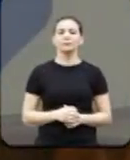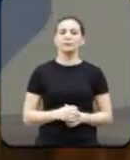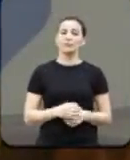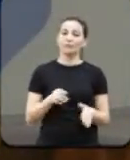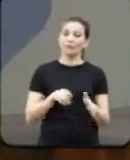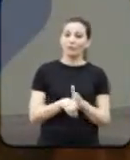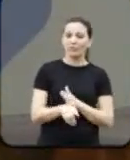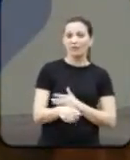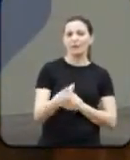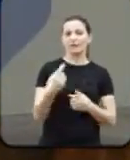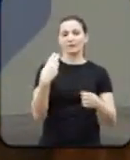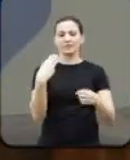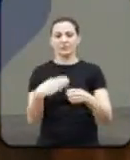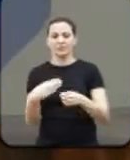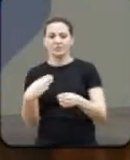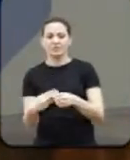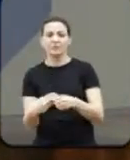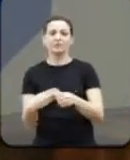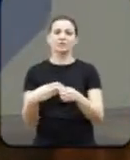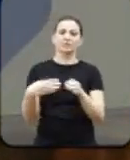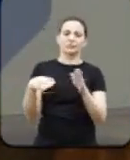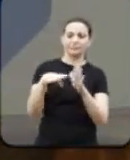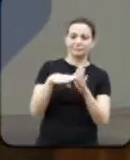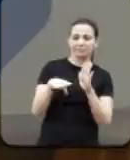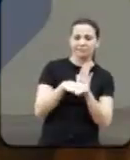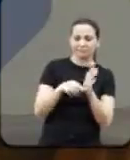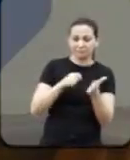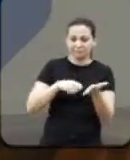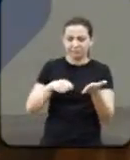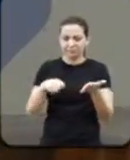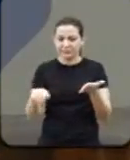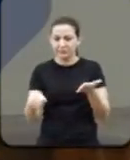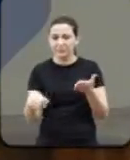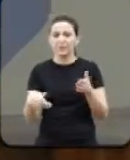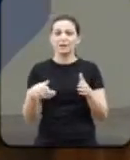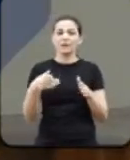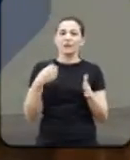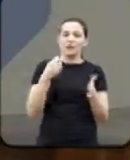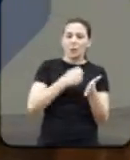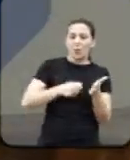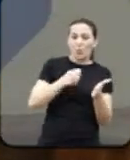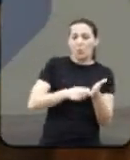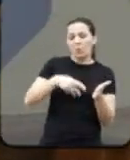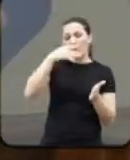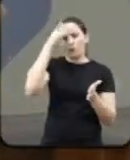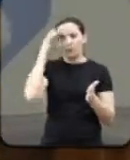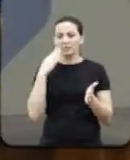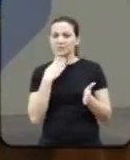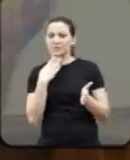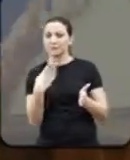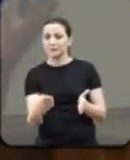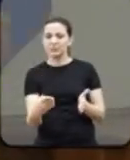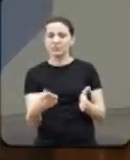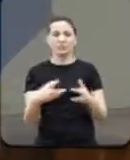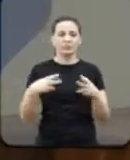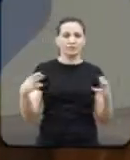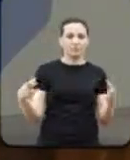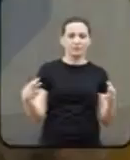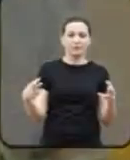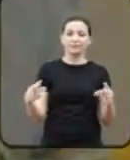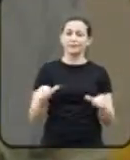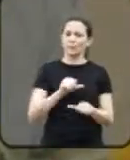em cada momento, a agenda de reivindicações, de reclamações é diferente. Mudou alguma coisa no brasileiro de